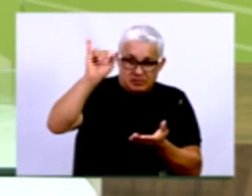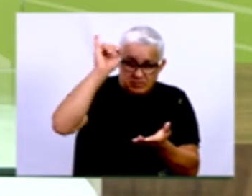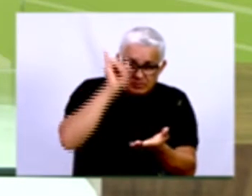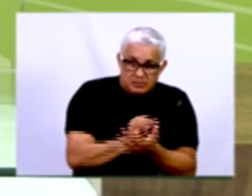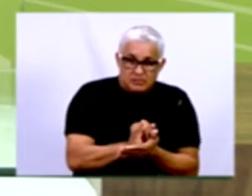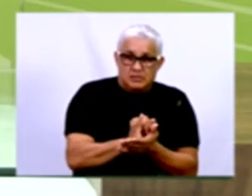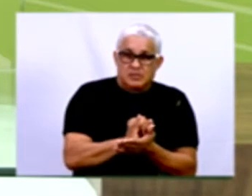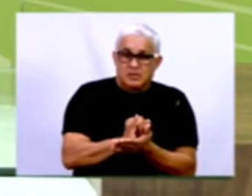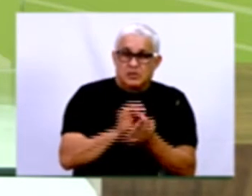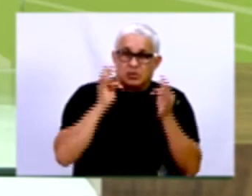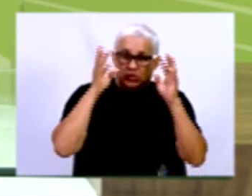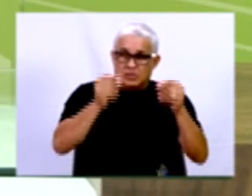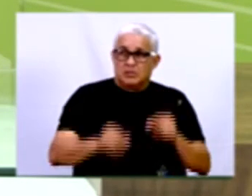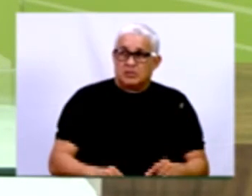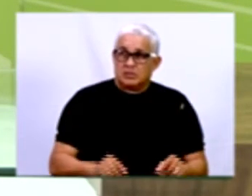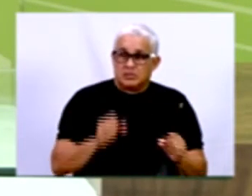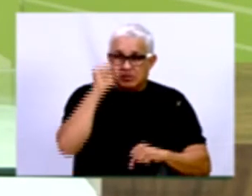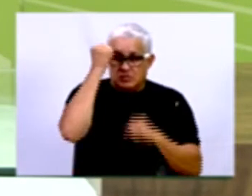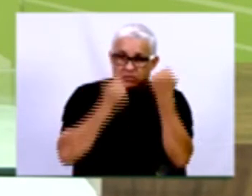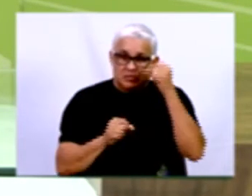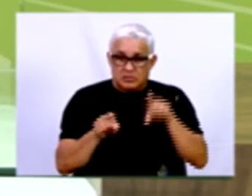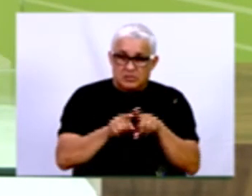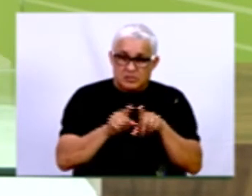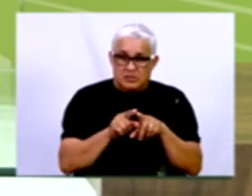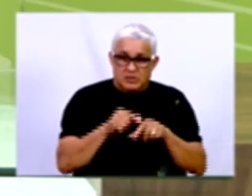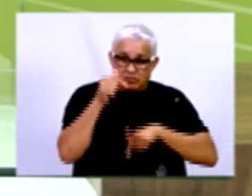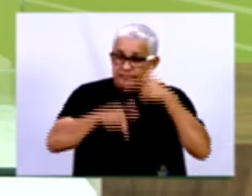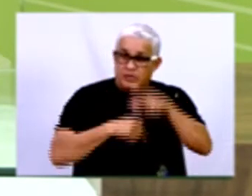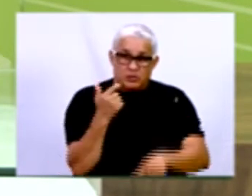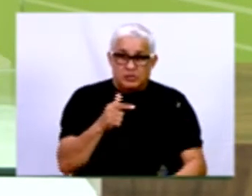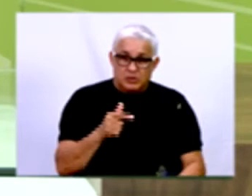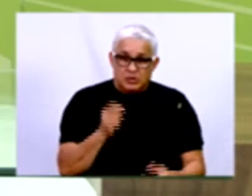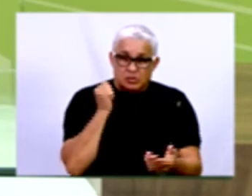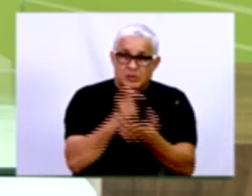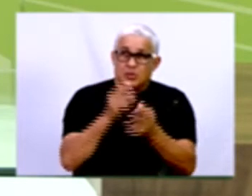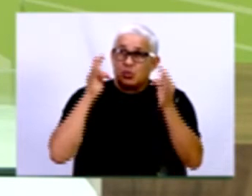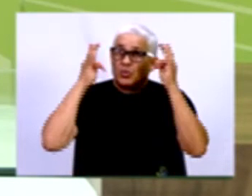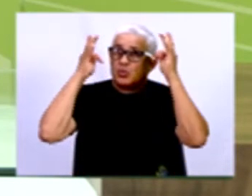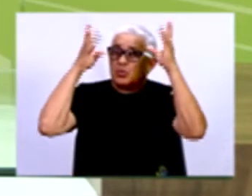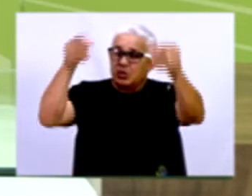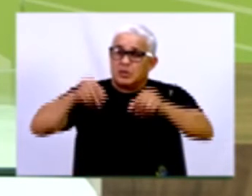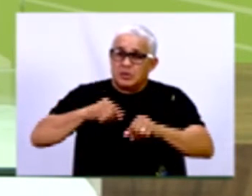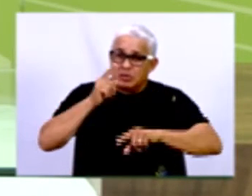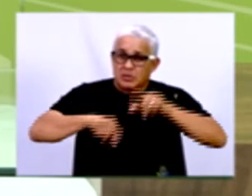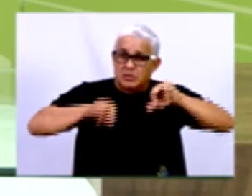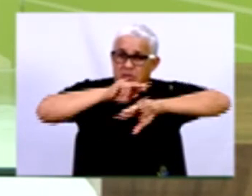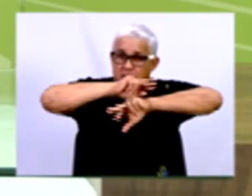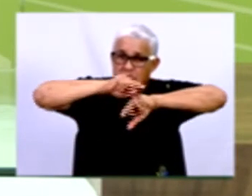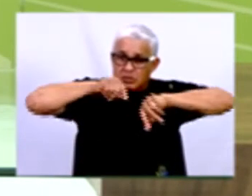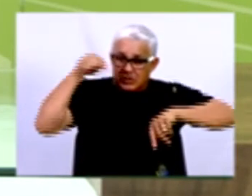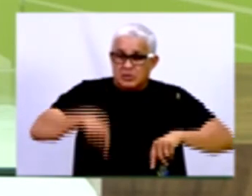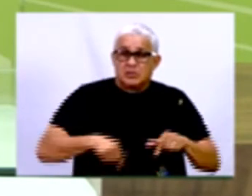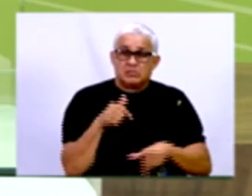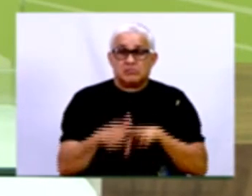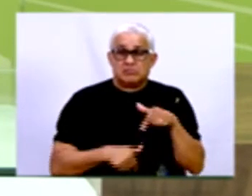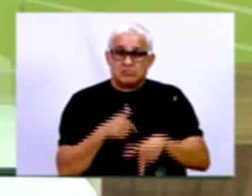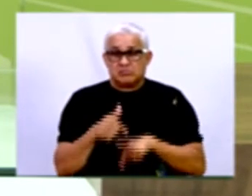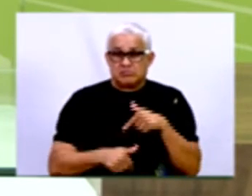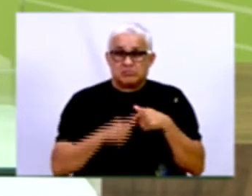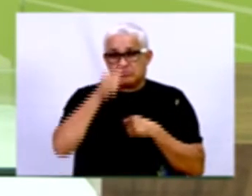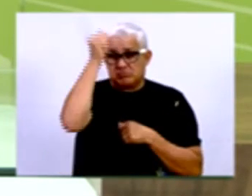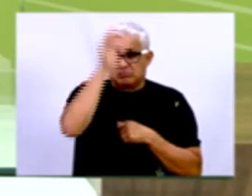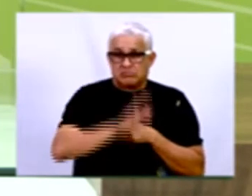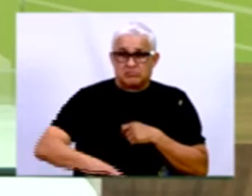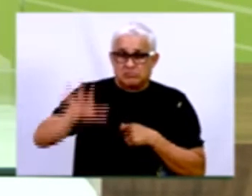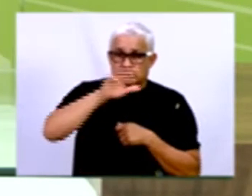produção, isso poderia levar a gente a uma situação de desemprego. Se a gente comprasse todos os produtos em outros países, a gente ficaria sem produção nacional